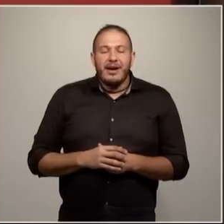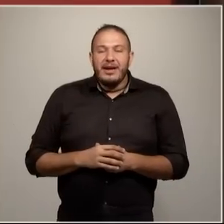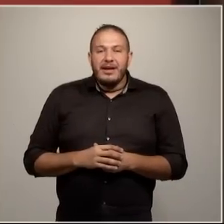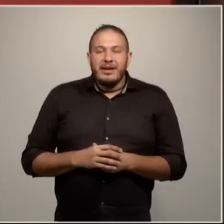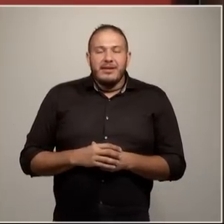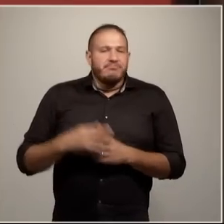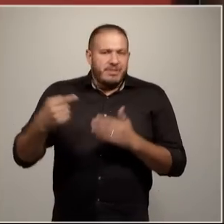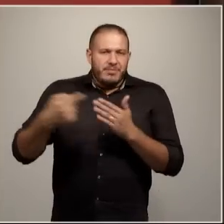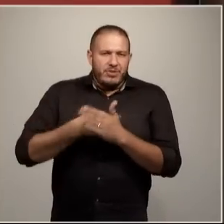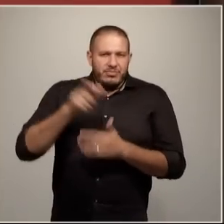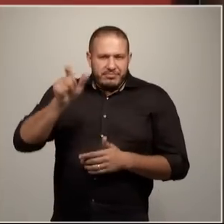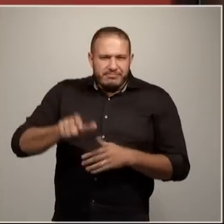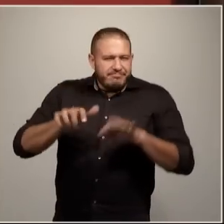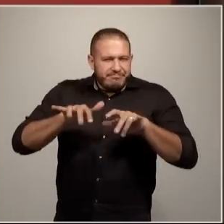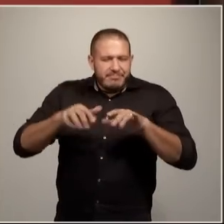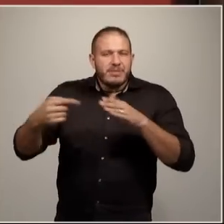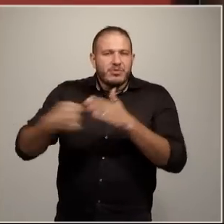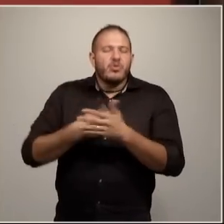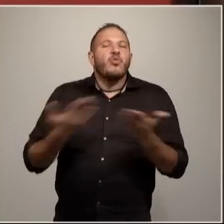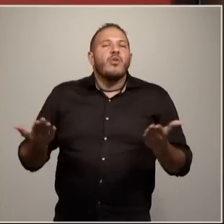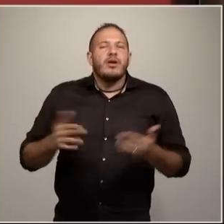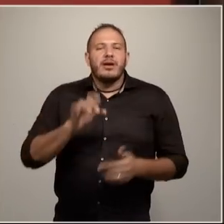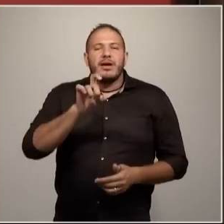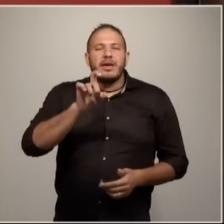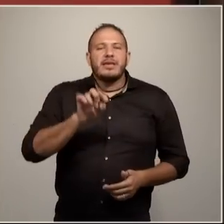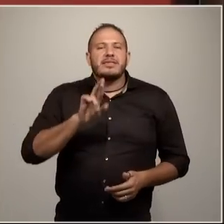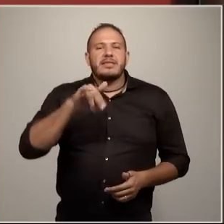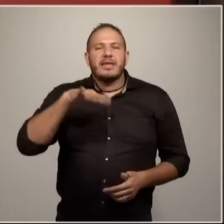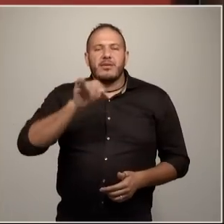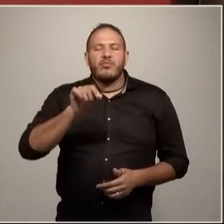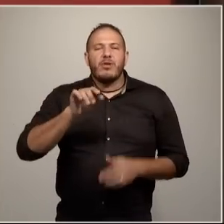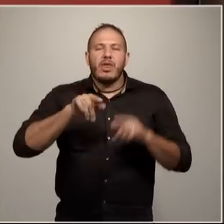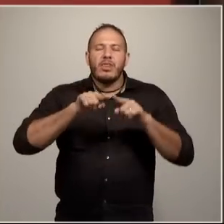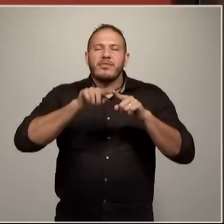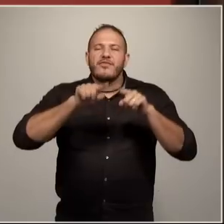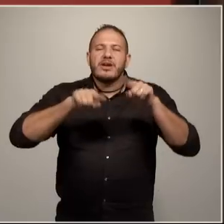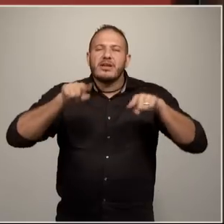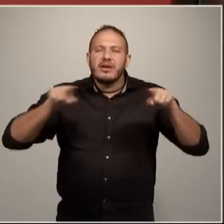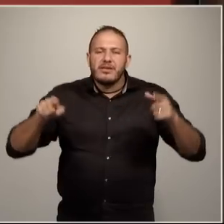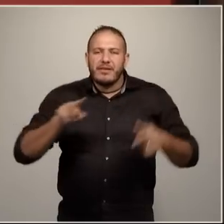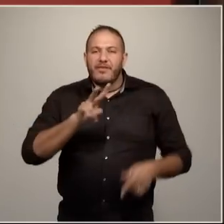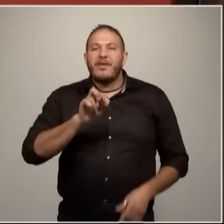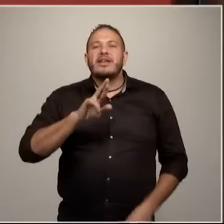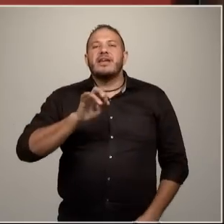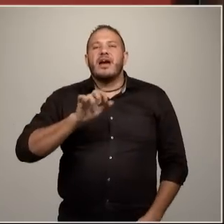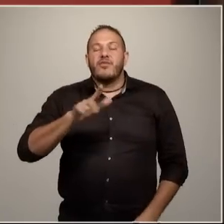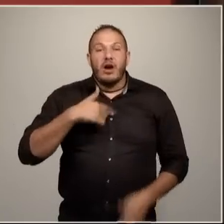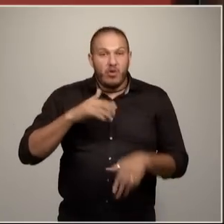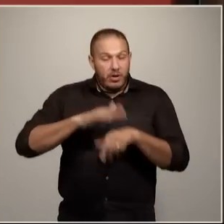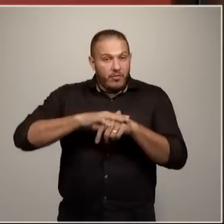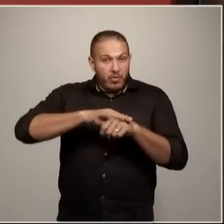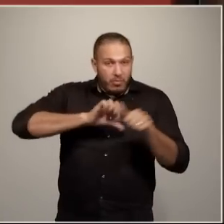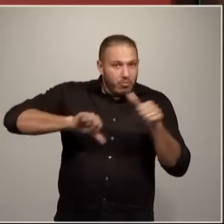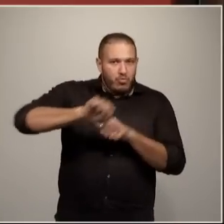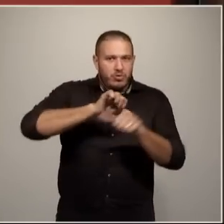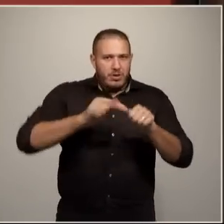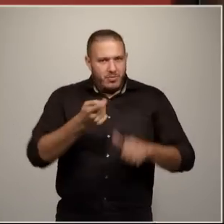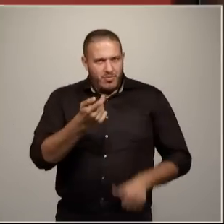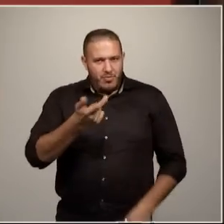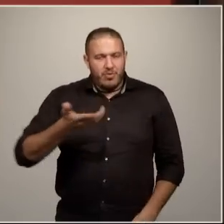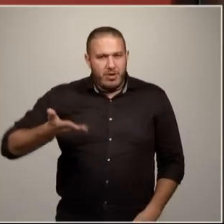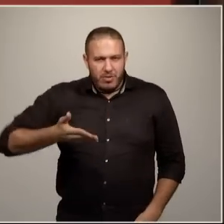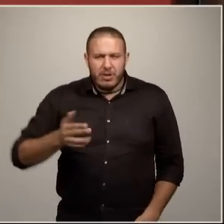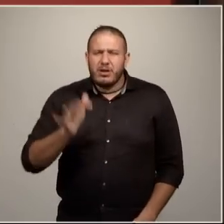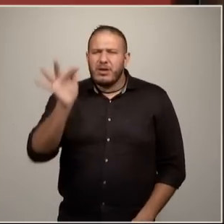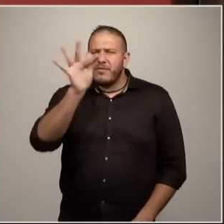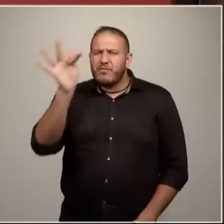era quando os extremos são variáveis, que é o que é mais difícil de fazer. Então agora eu vou mudar um pouquinho o domínio. A função é